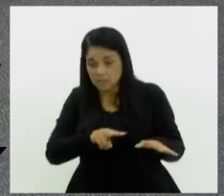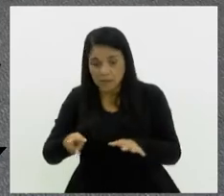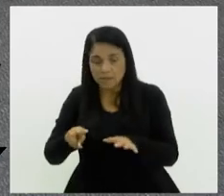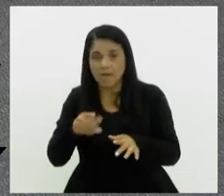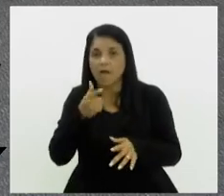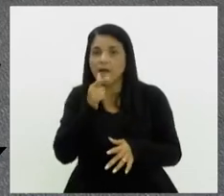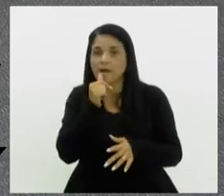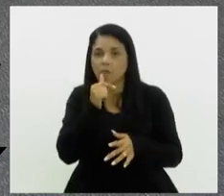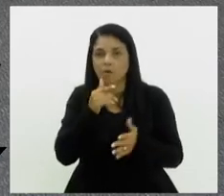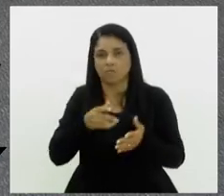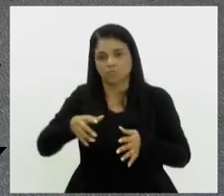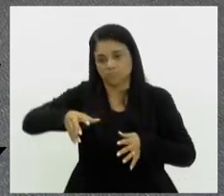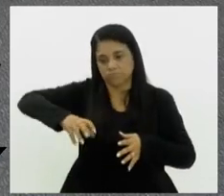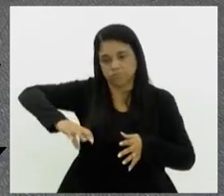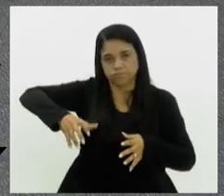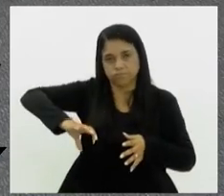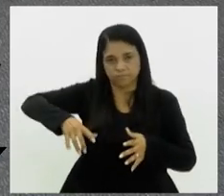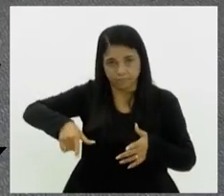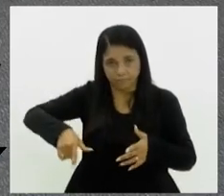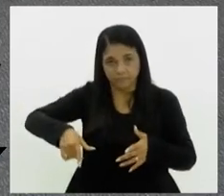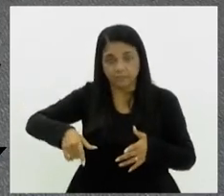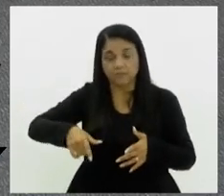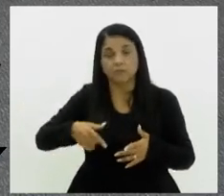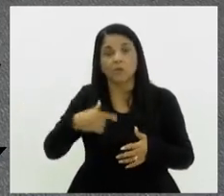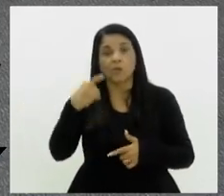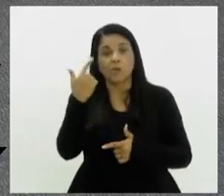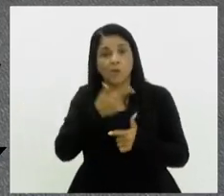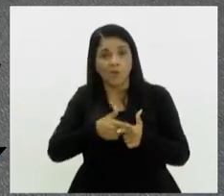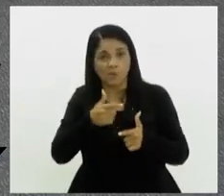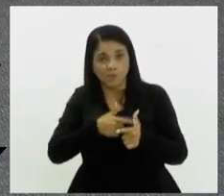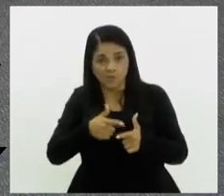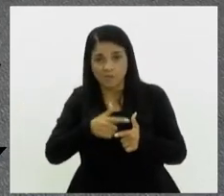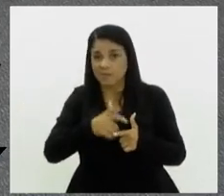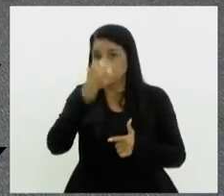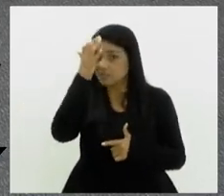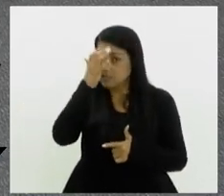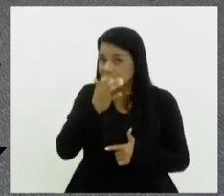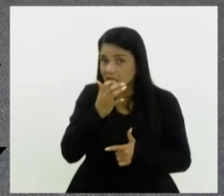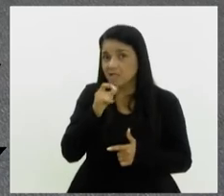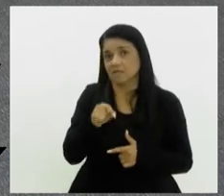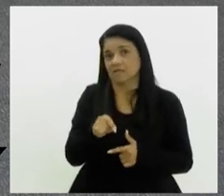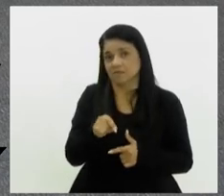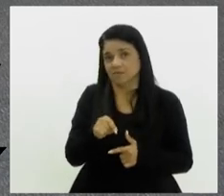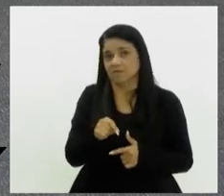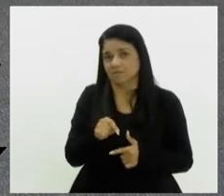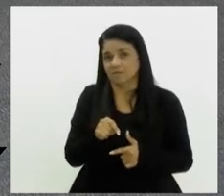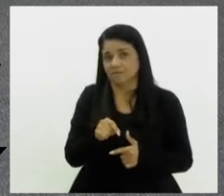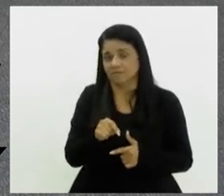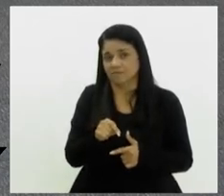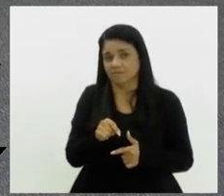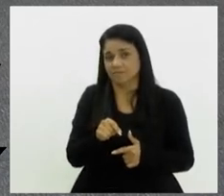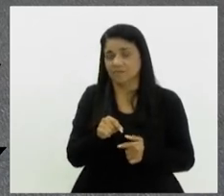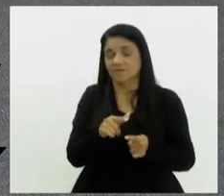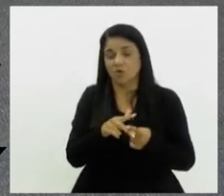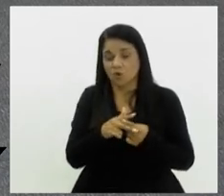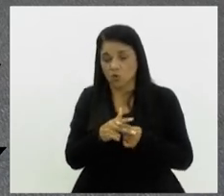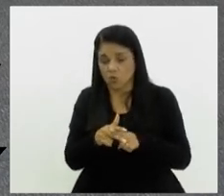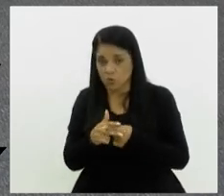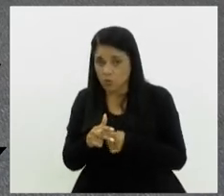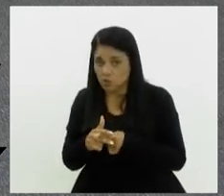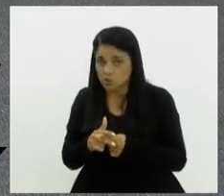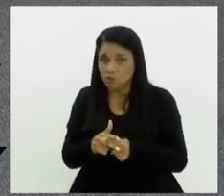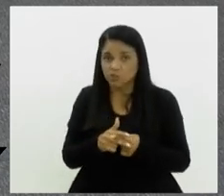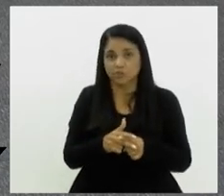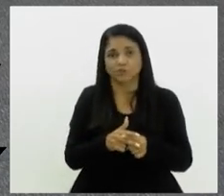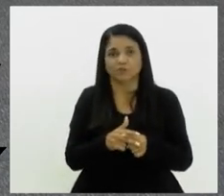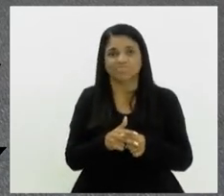à água. Com um problema crônico desse, você passa a não ser, mesmo que venha a ser corrigido na sua